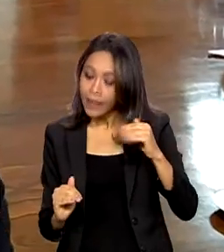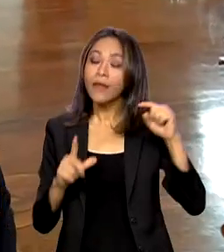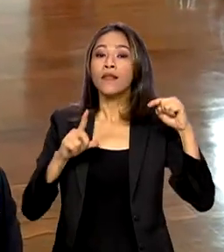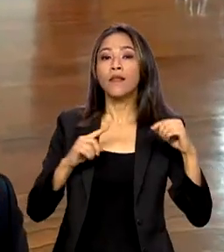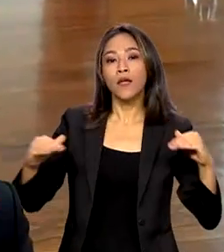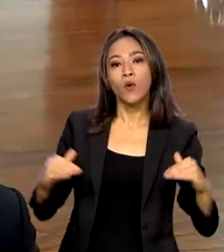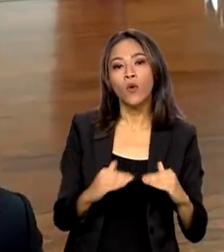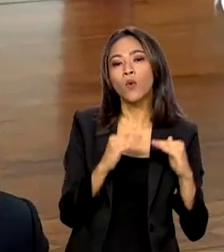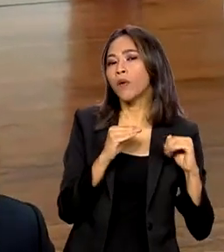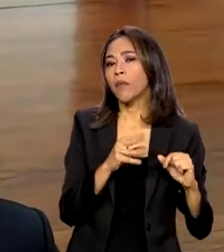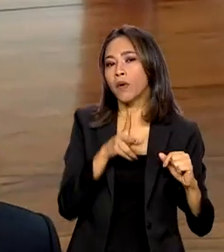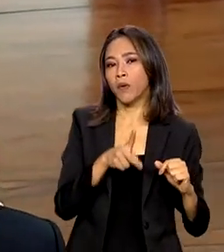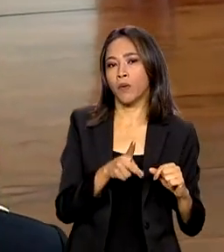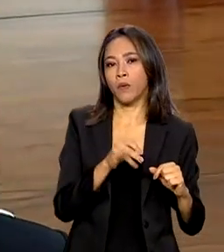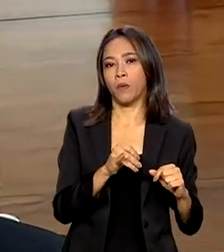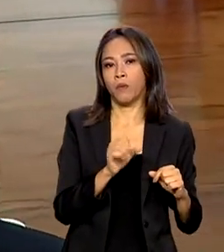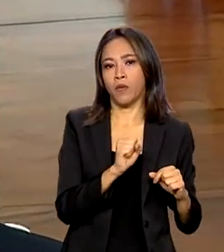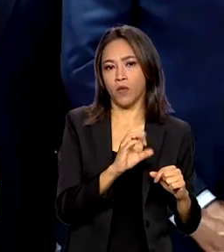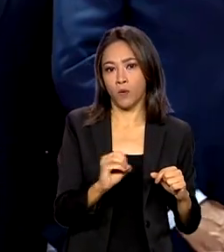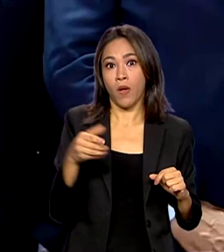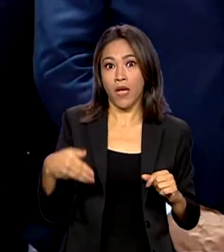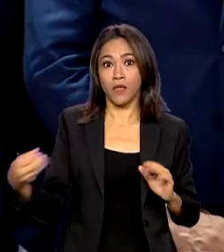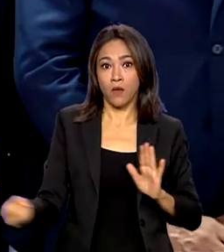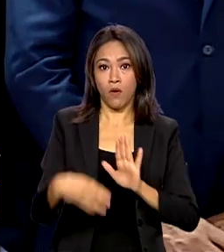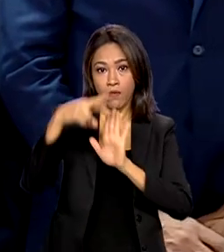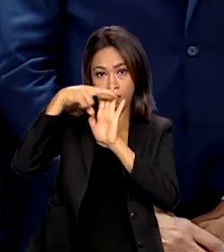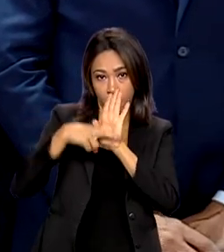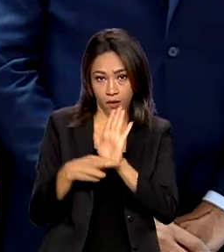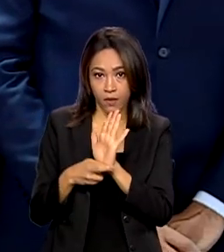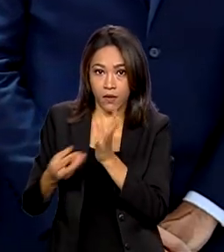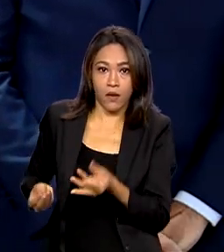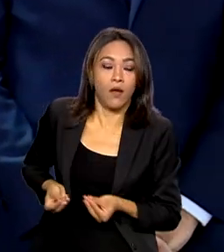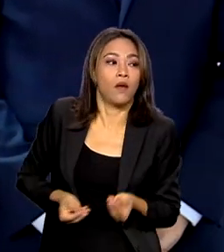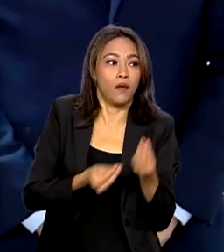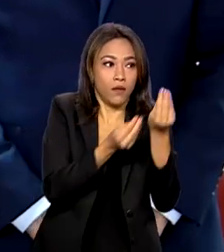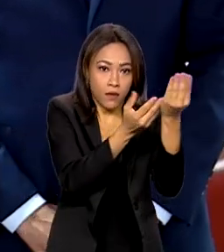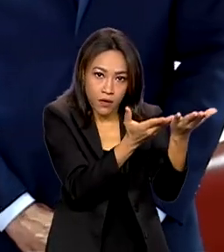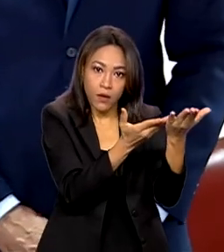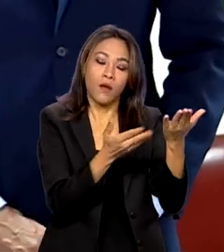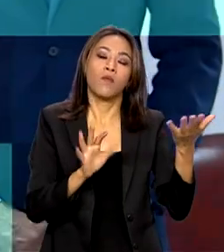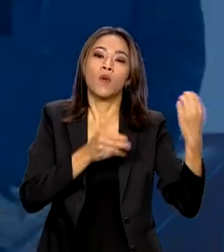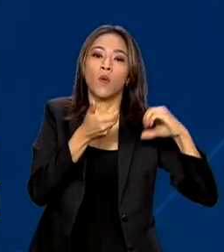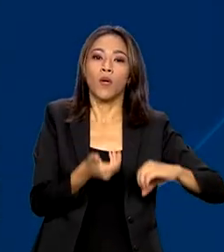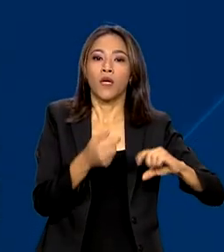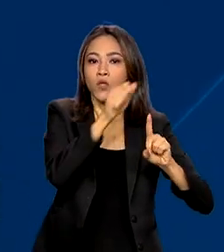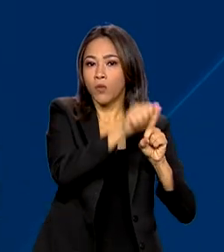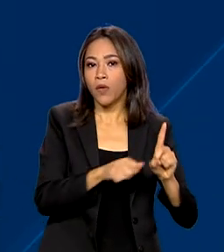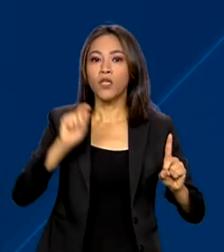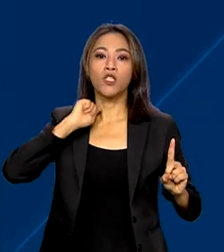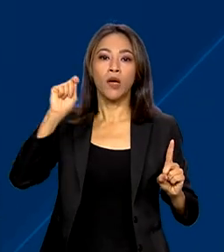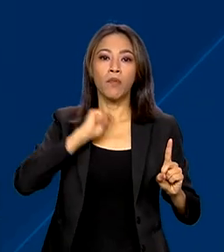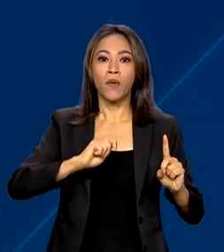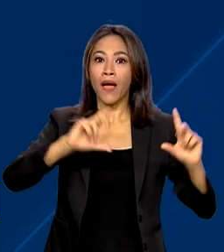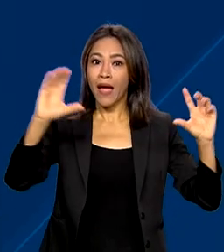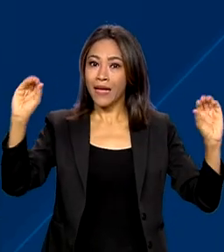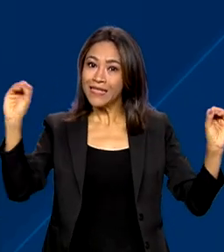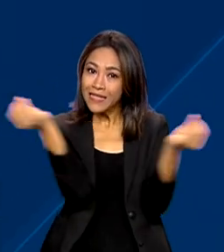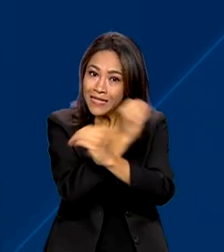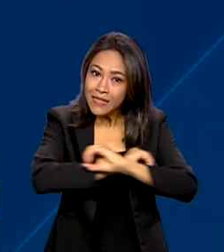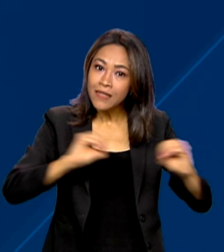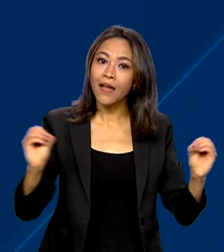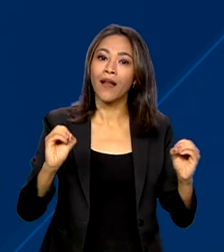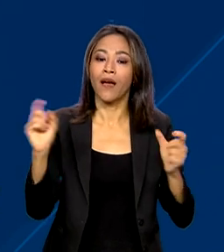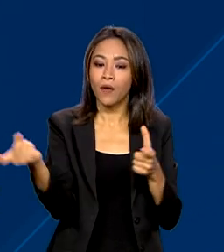das principais metas da nova regra fiscal entregue pelo governo ao congresso nacional em abril é zerar o déficit em